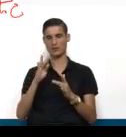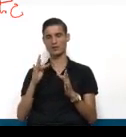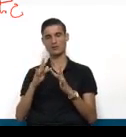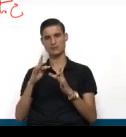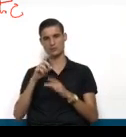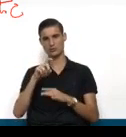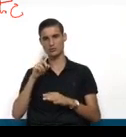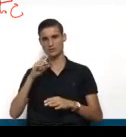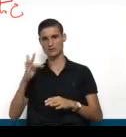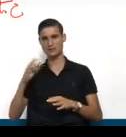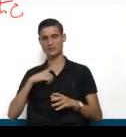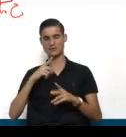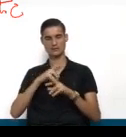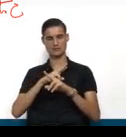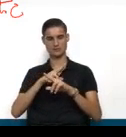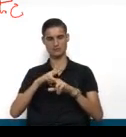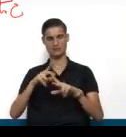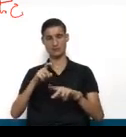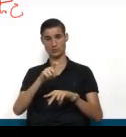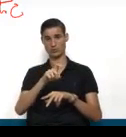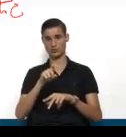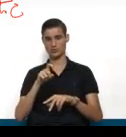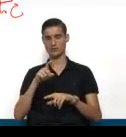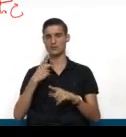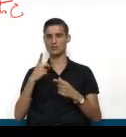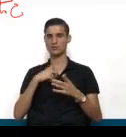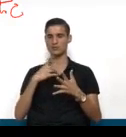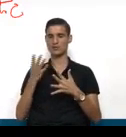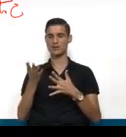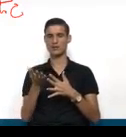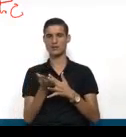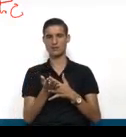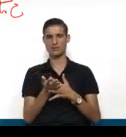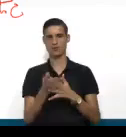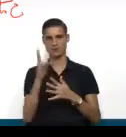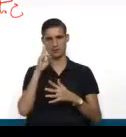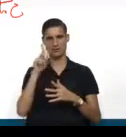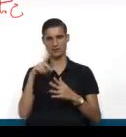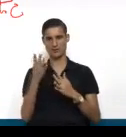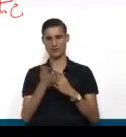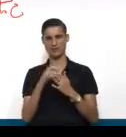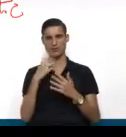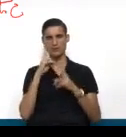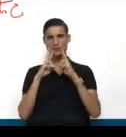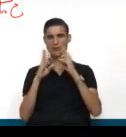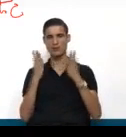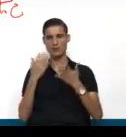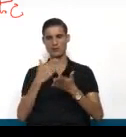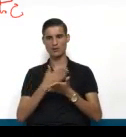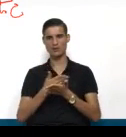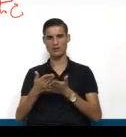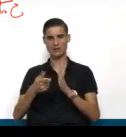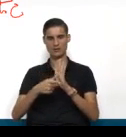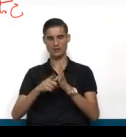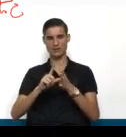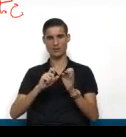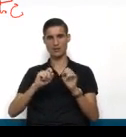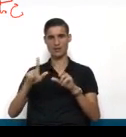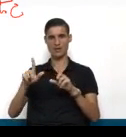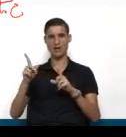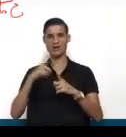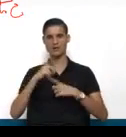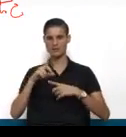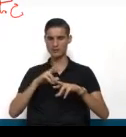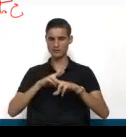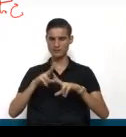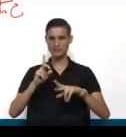xt, variando esse x neste intervalo, que foi aquele intervalo que nós acabamos de determinar no slide anterior. Ele